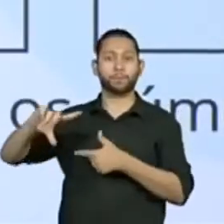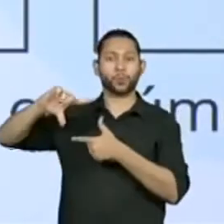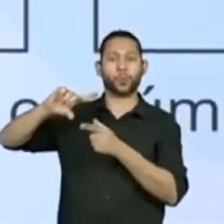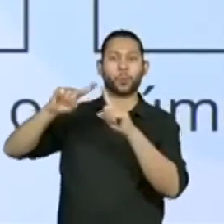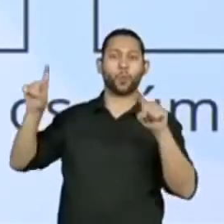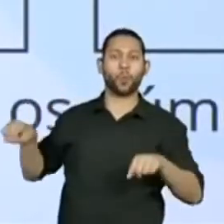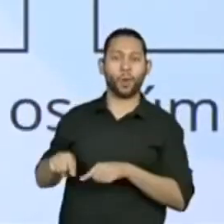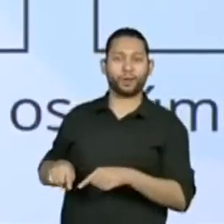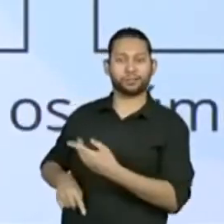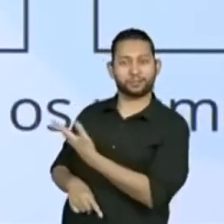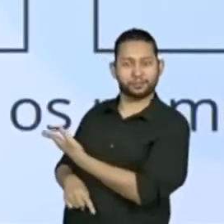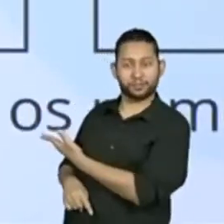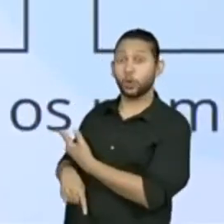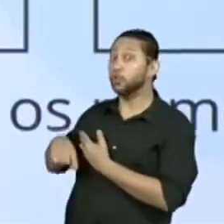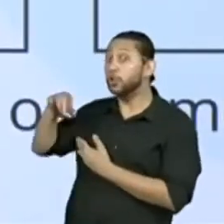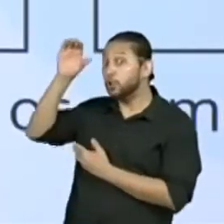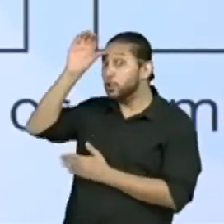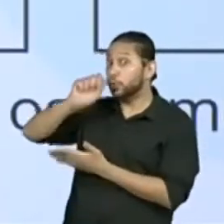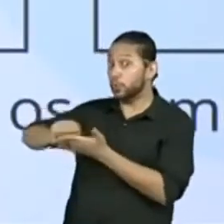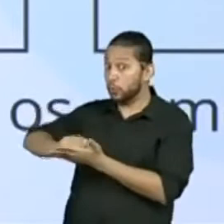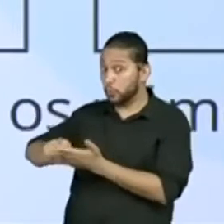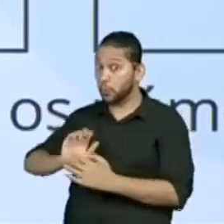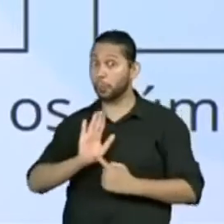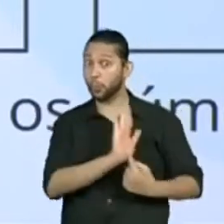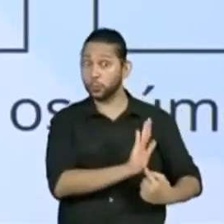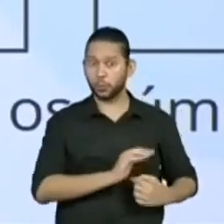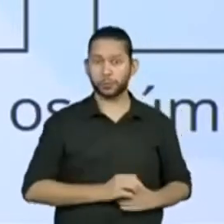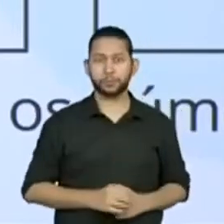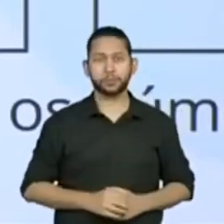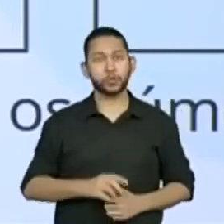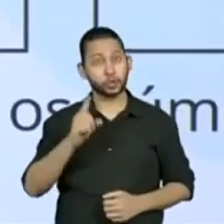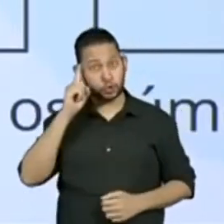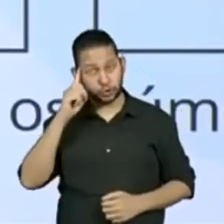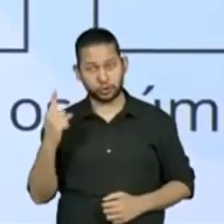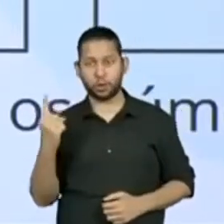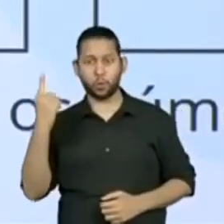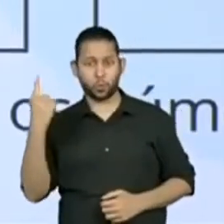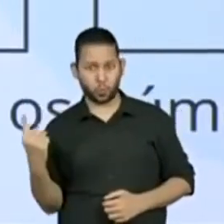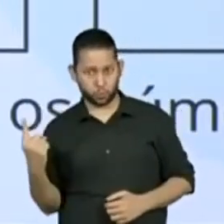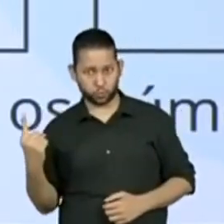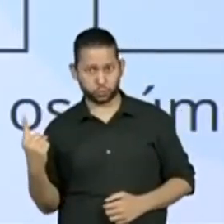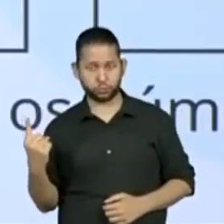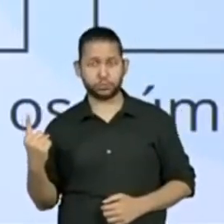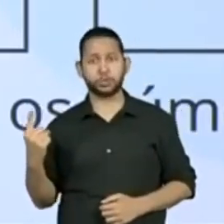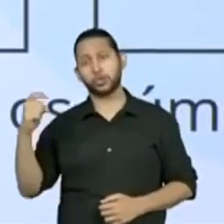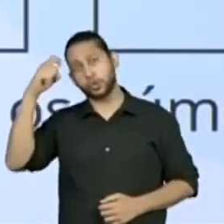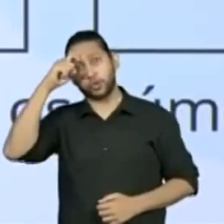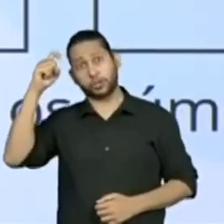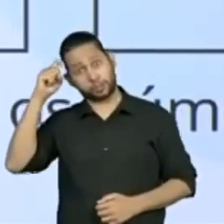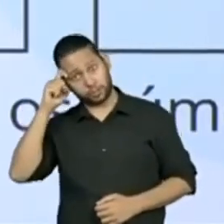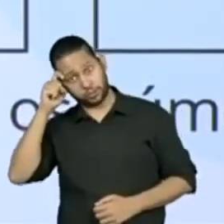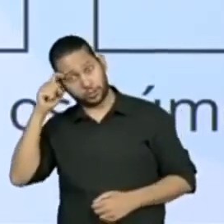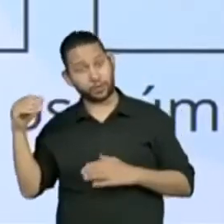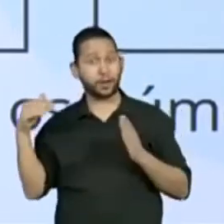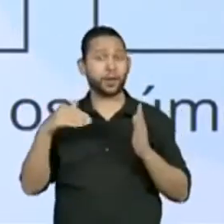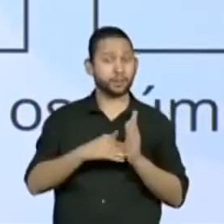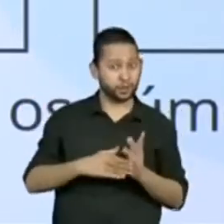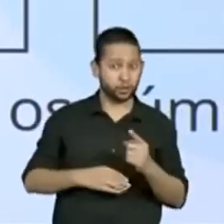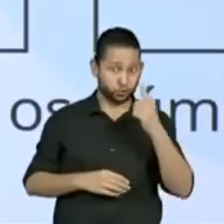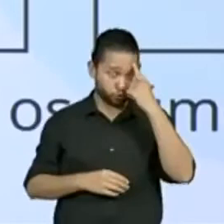é a anotação dele, certo? De 1 do 1 a 18 do 2